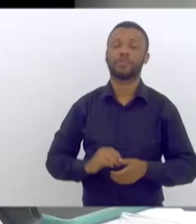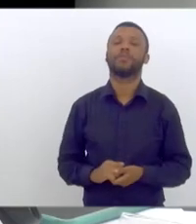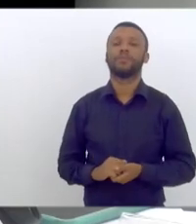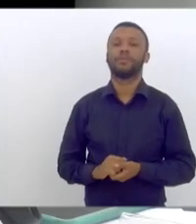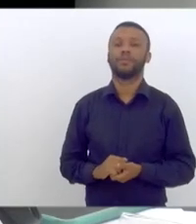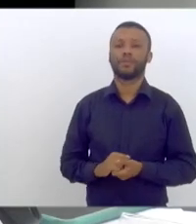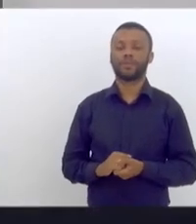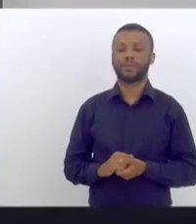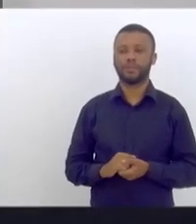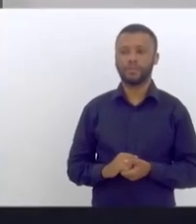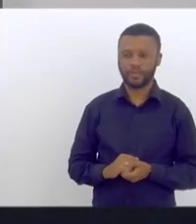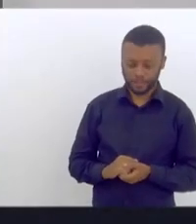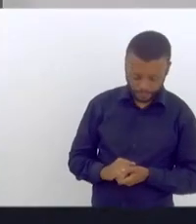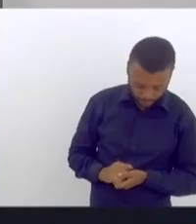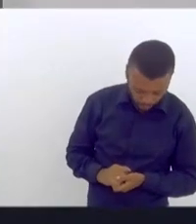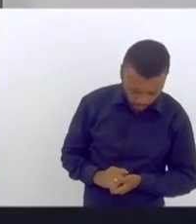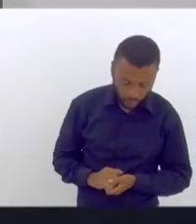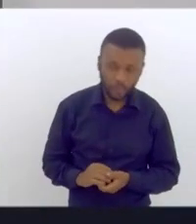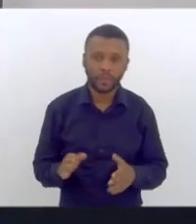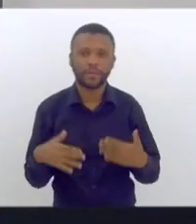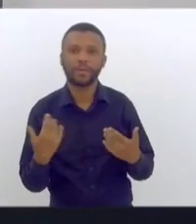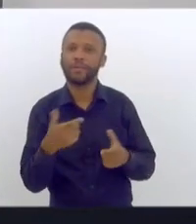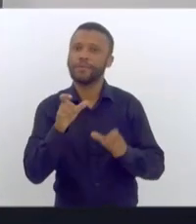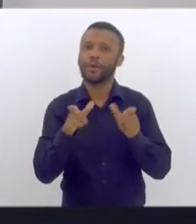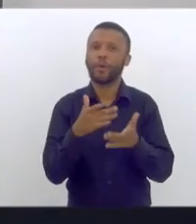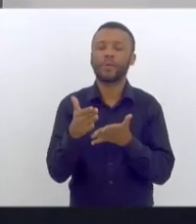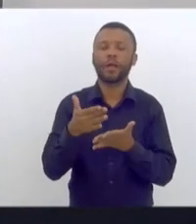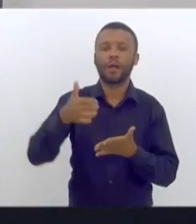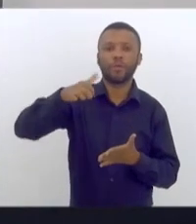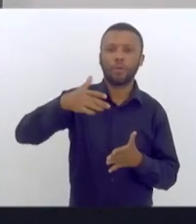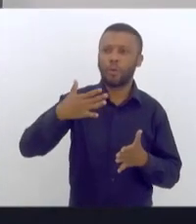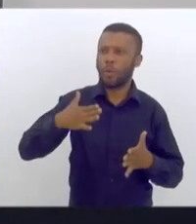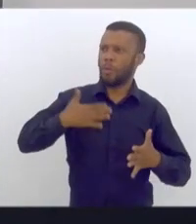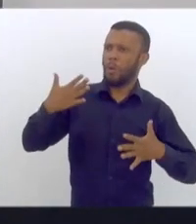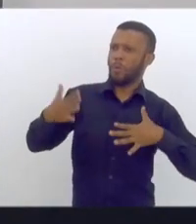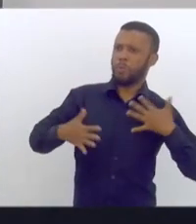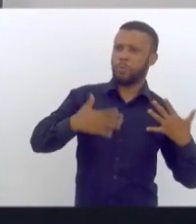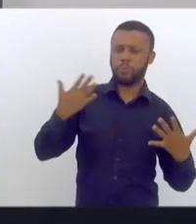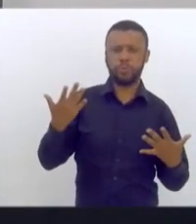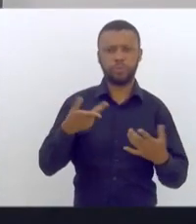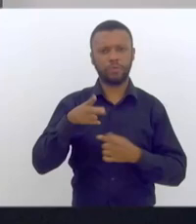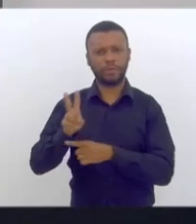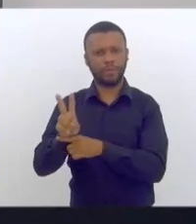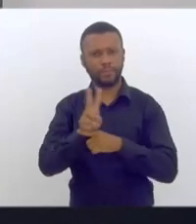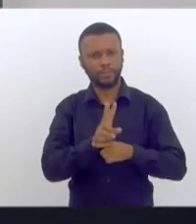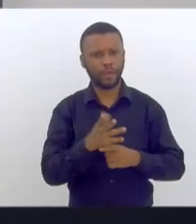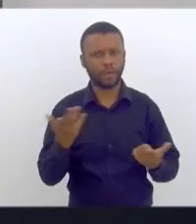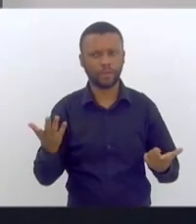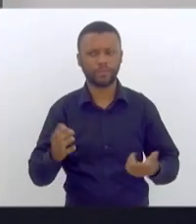Porque aí as pessoas começaram a medir vão ficar assustada com esse empréstimo